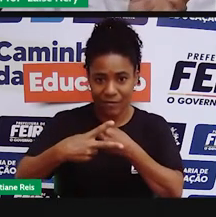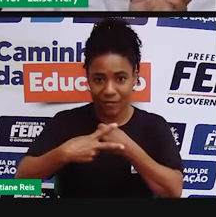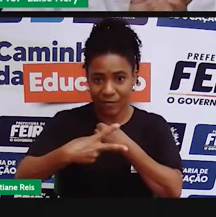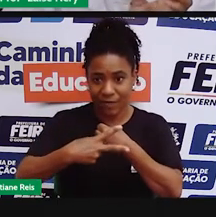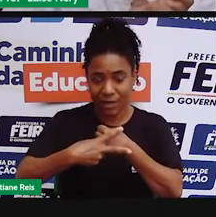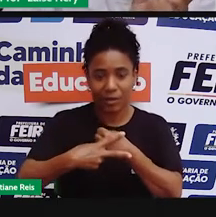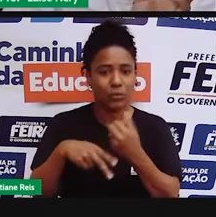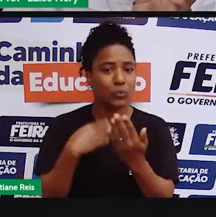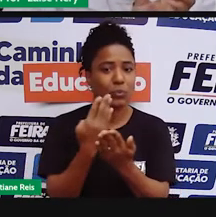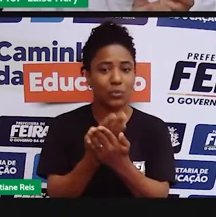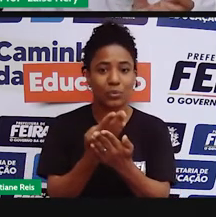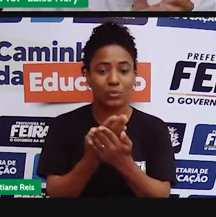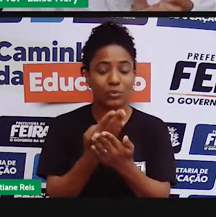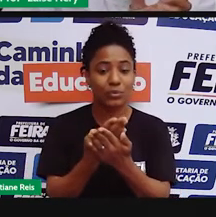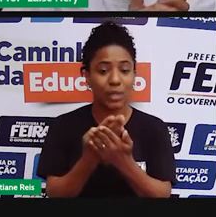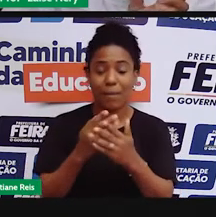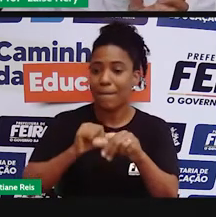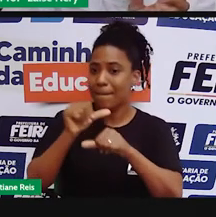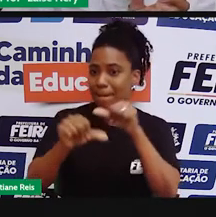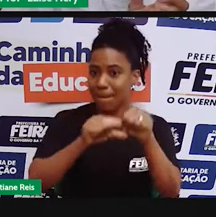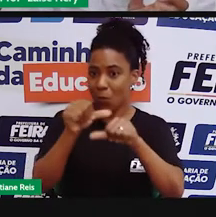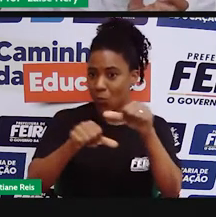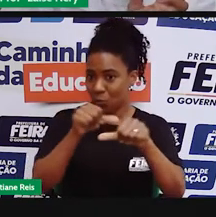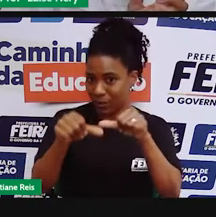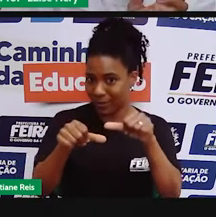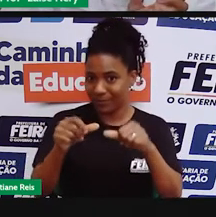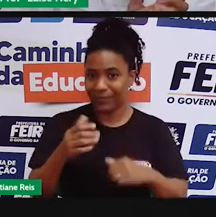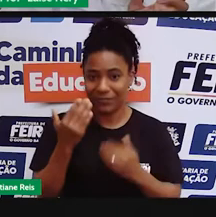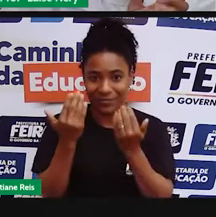verbo estudar, ele muda de forma.